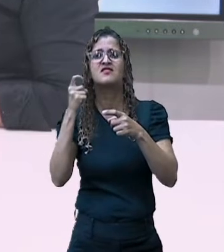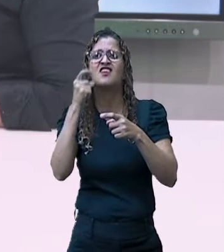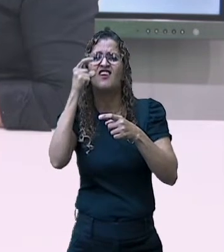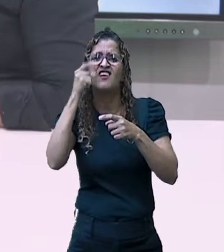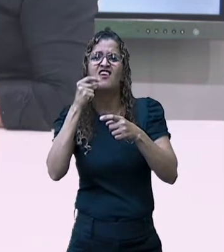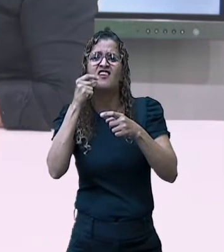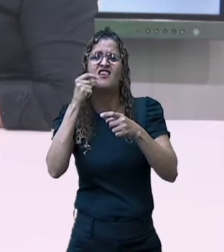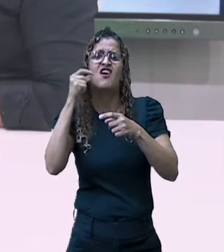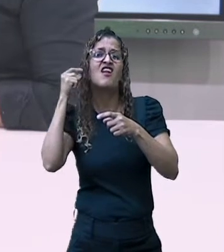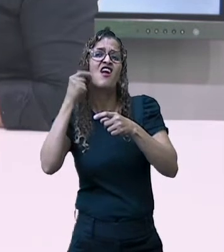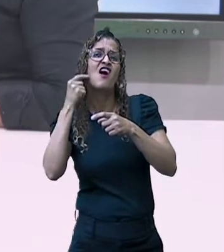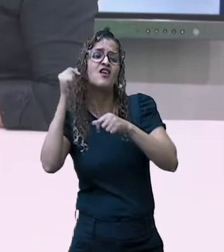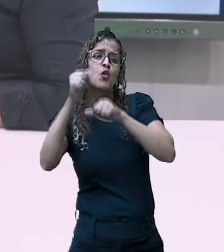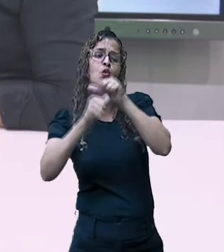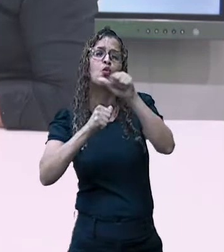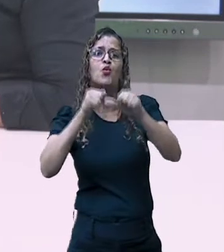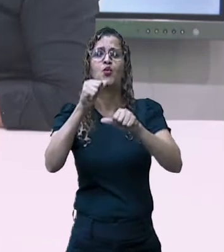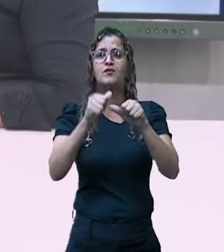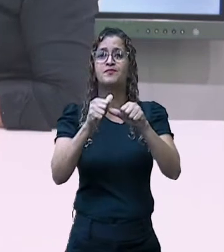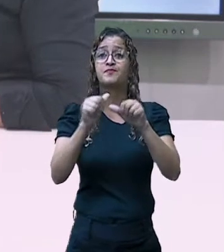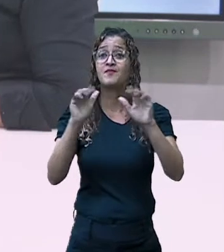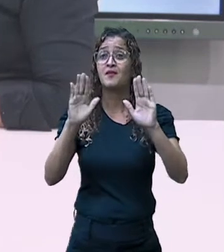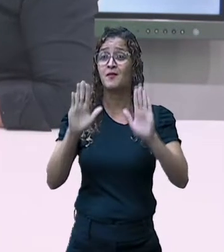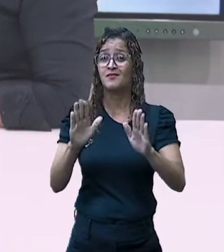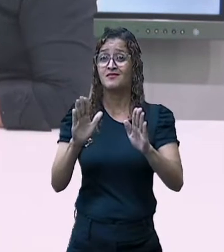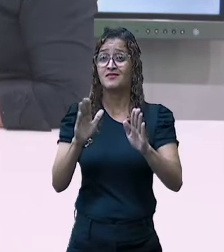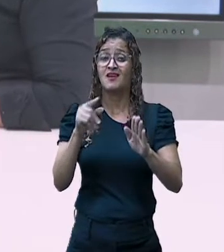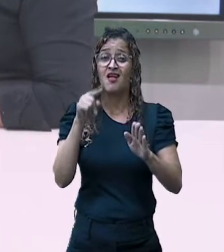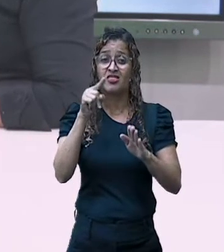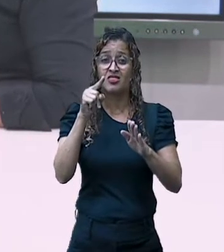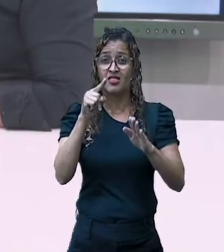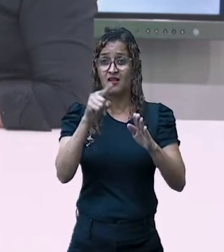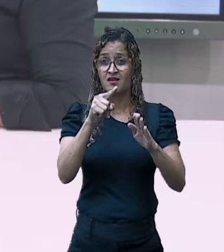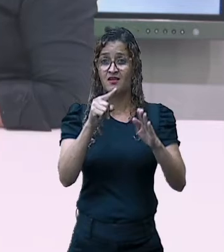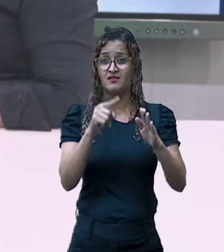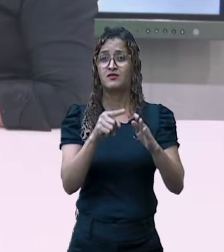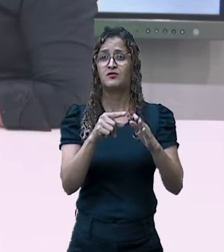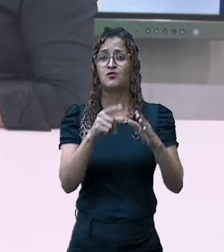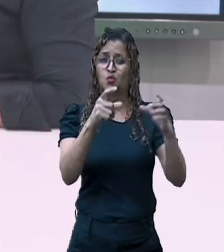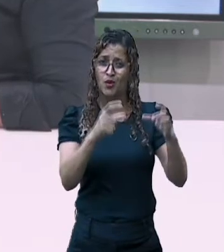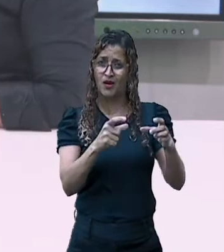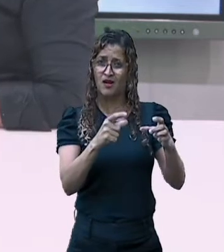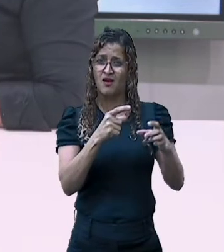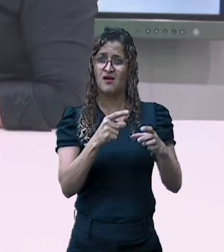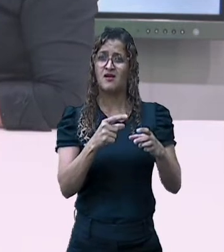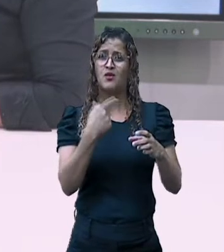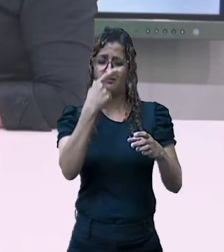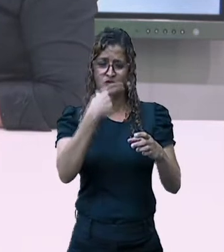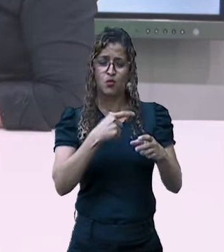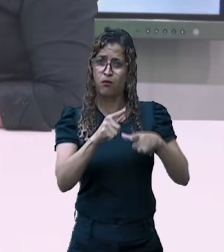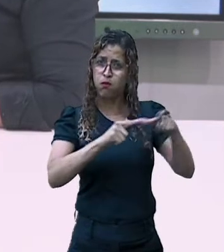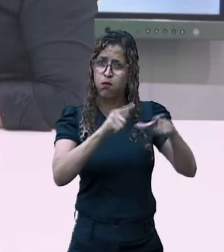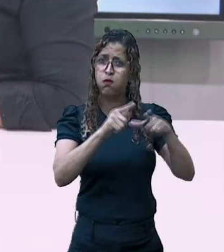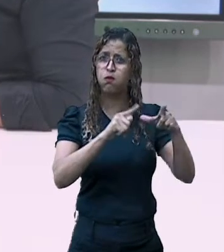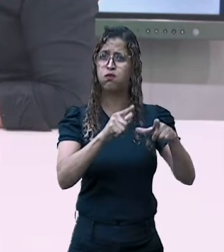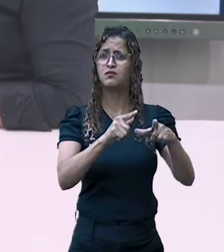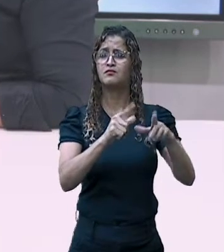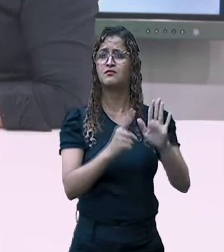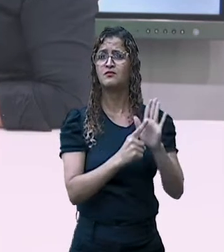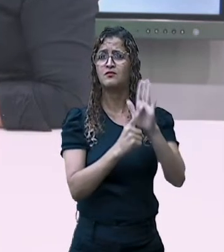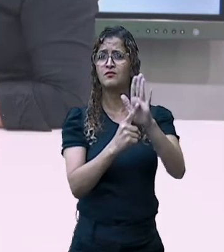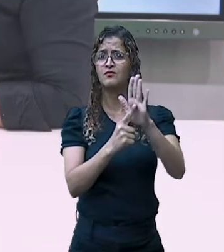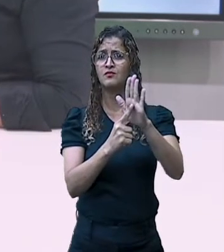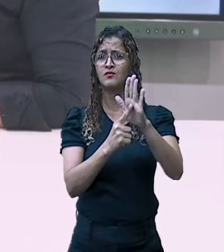que algumas orientações a gente dá no consultório, alerta para isso, para que não haja perda dentária,